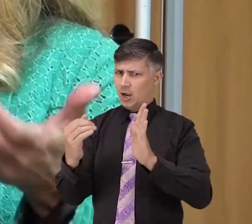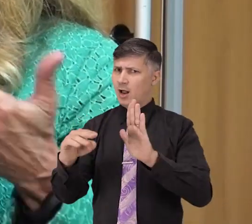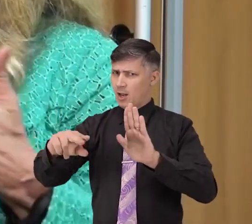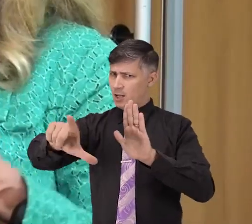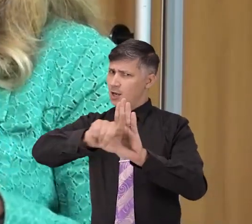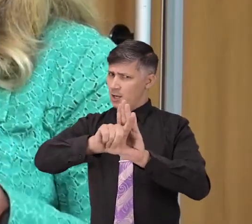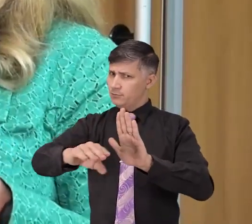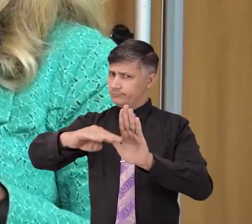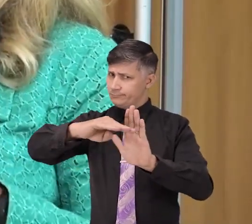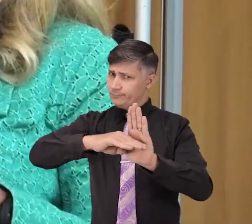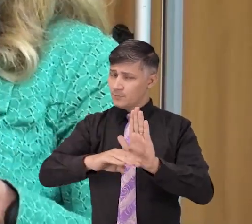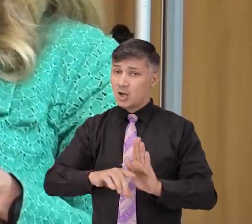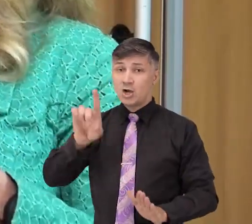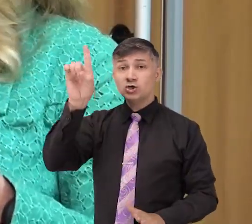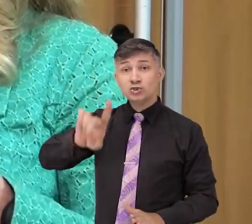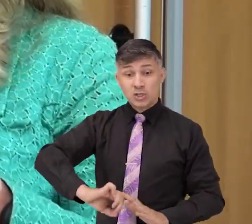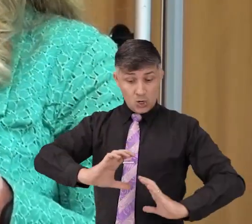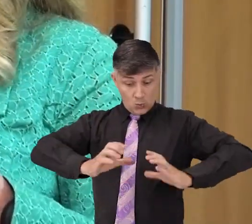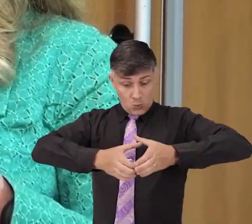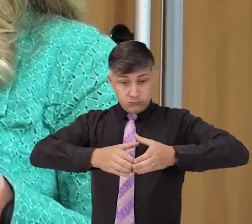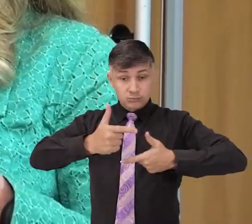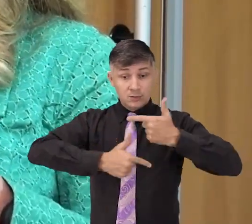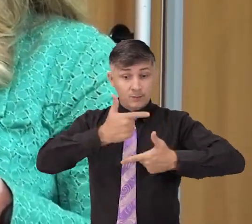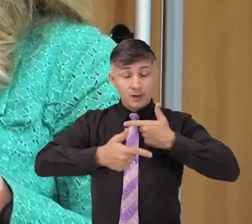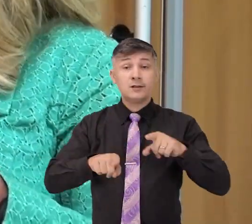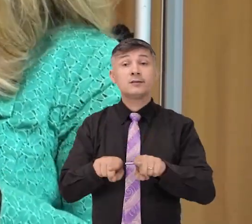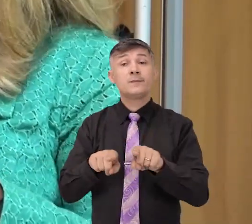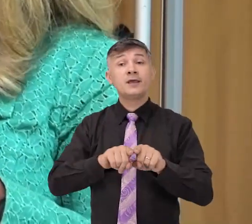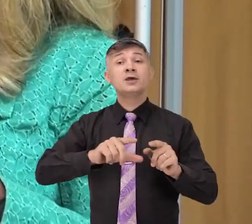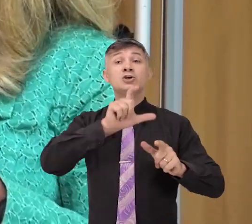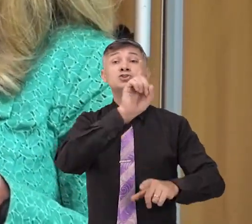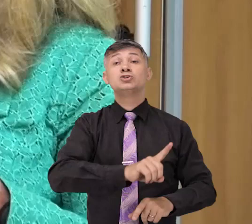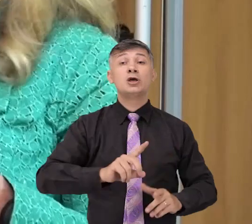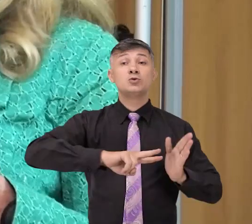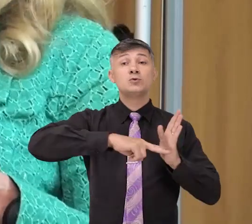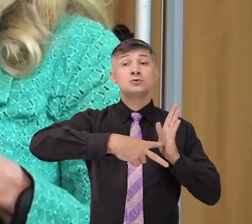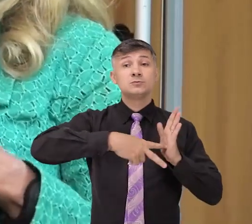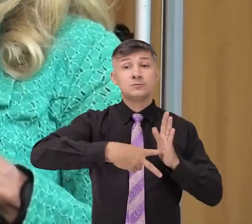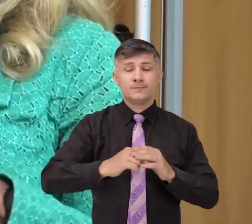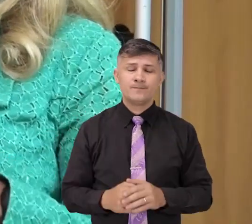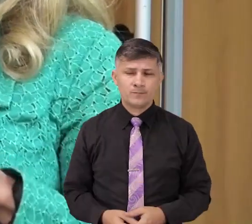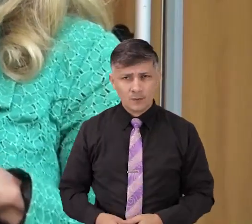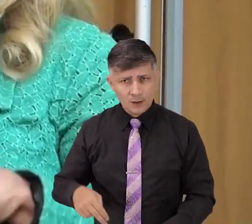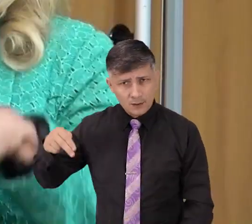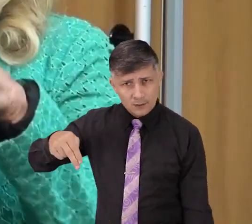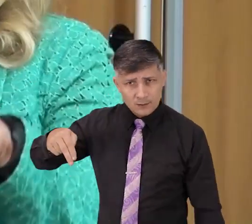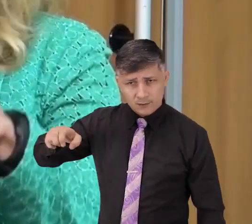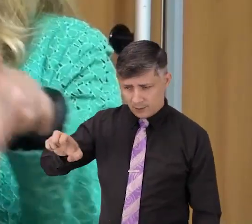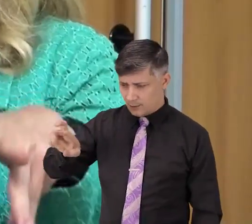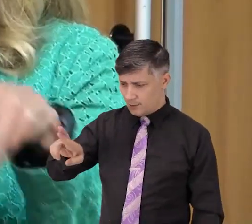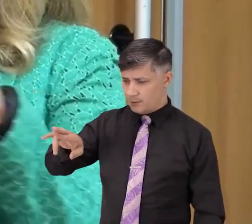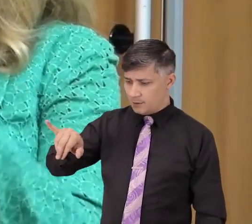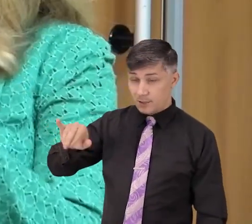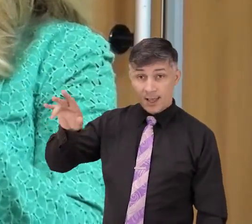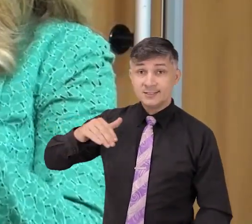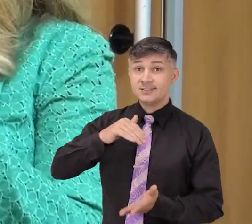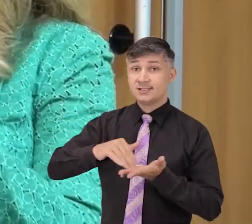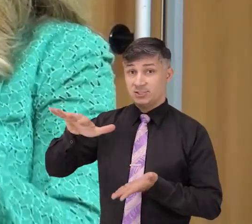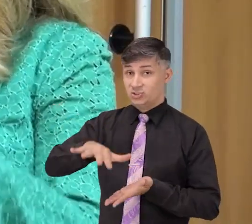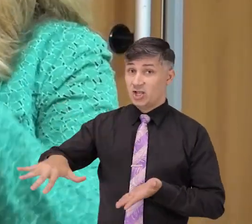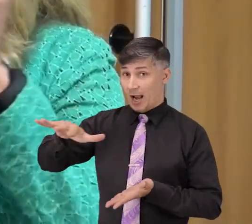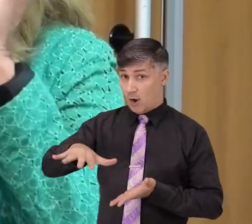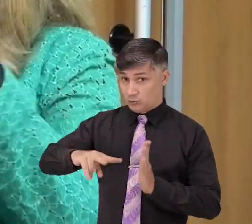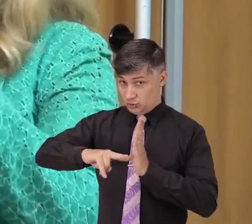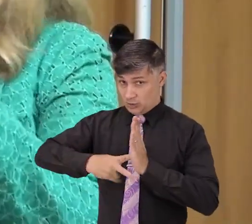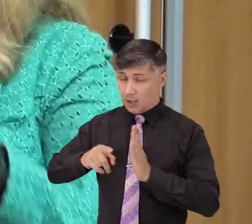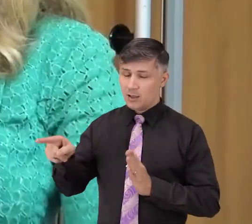tido alguns retrocessos, que é o direito coletivo do trabalho e o direito sindical. Então, o Nery, que era o